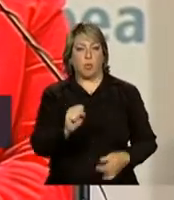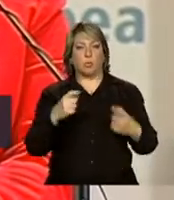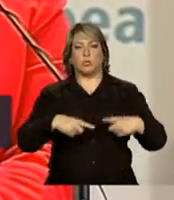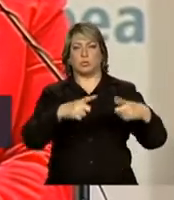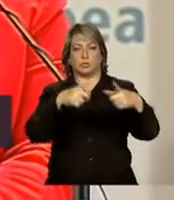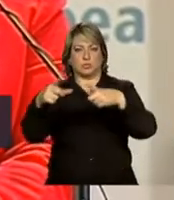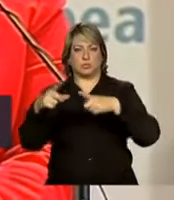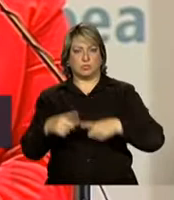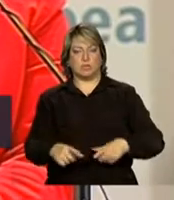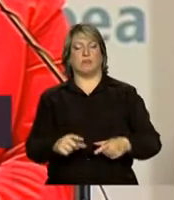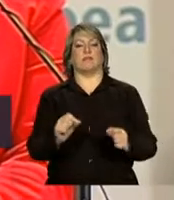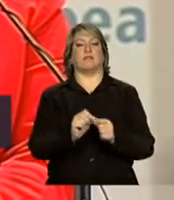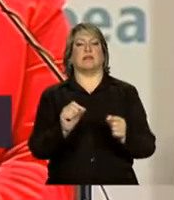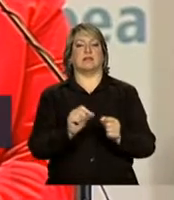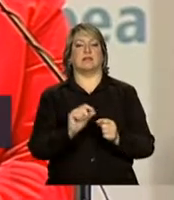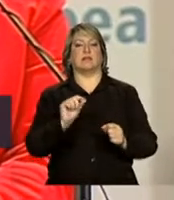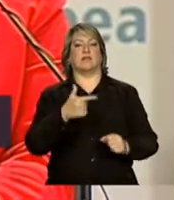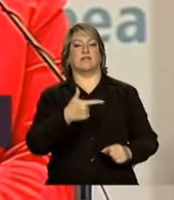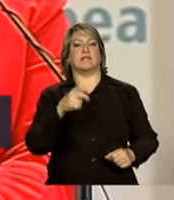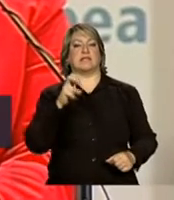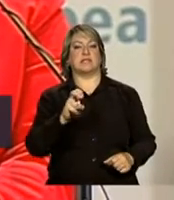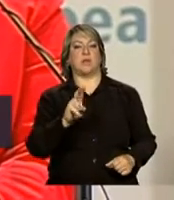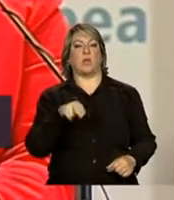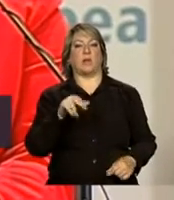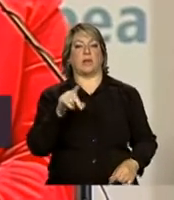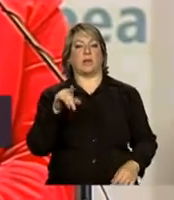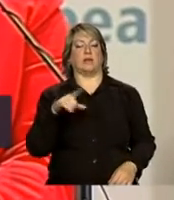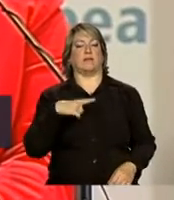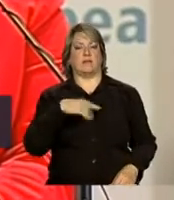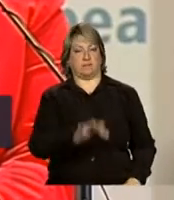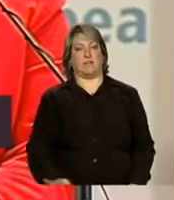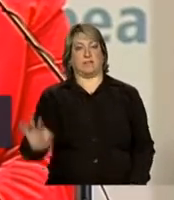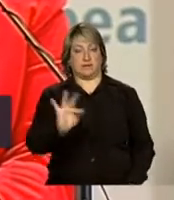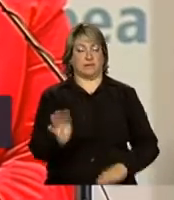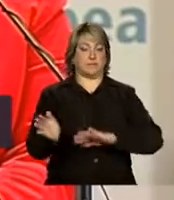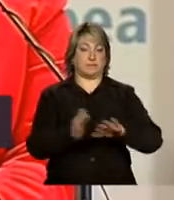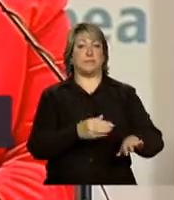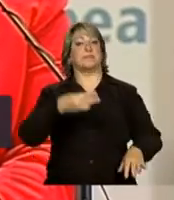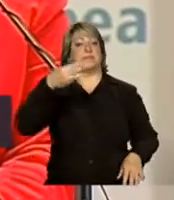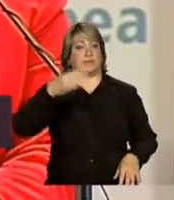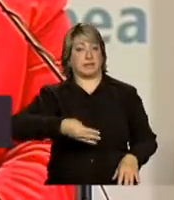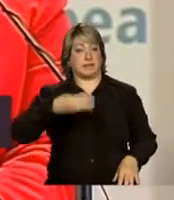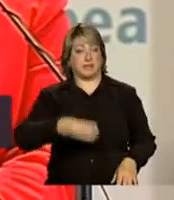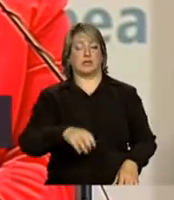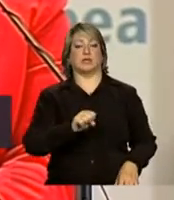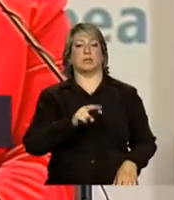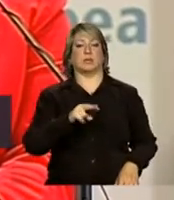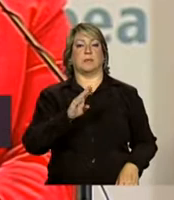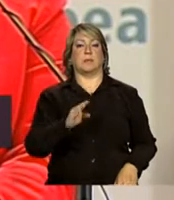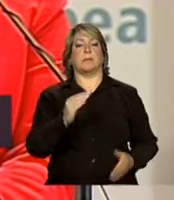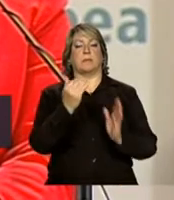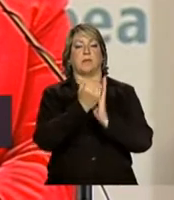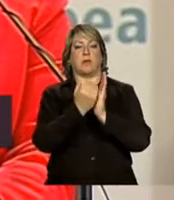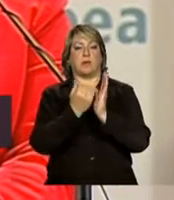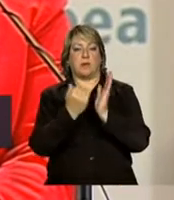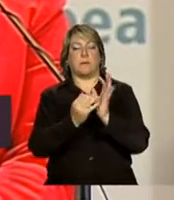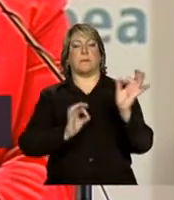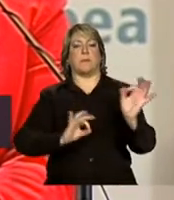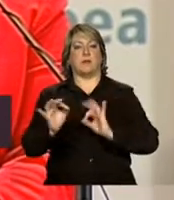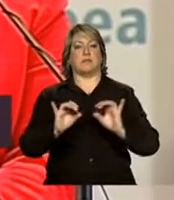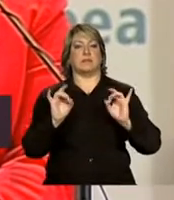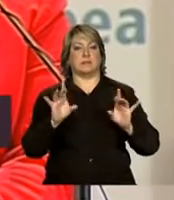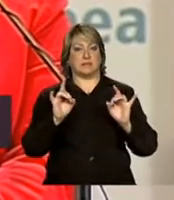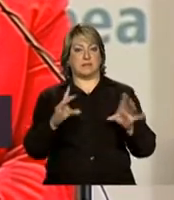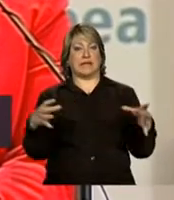instituições, abrangendo 25 unidades da federação. Terceiro, o subprograma de projetos especiais, que, dentre